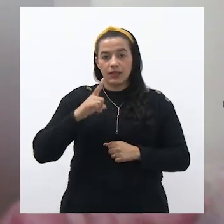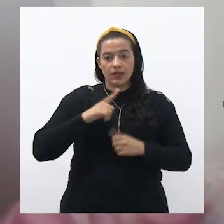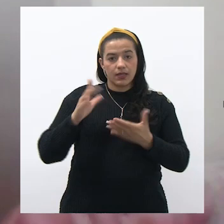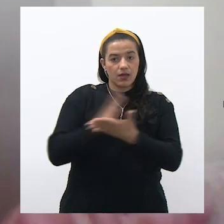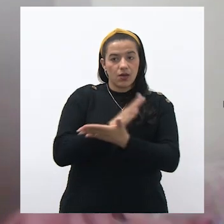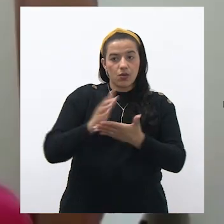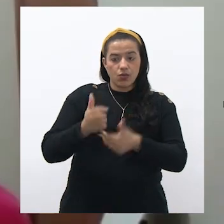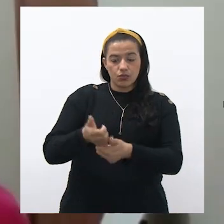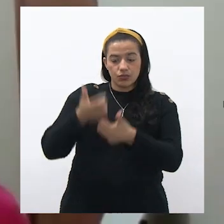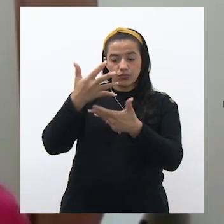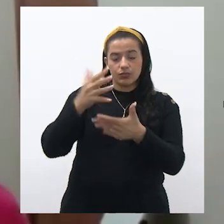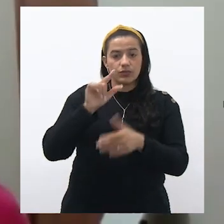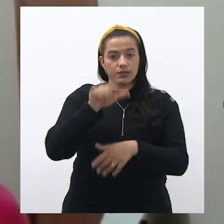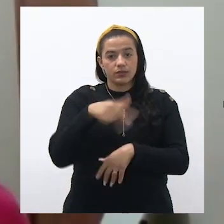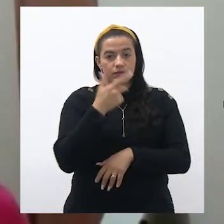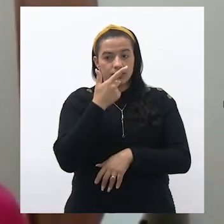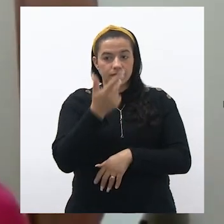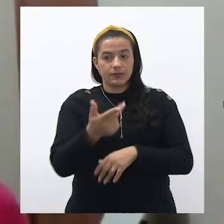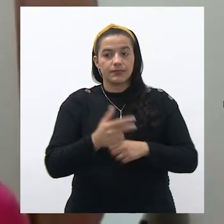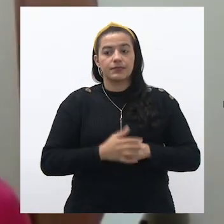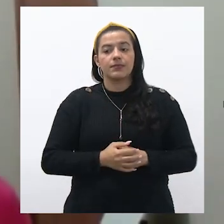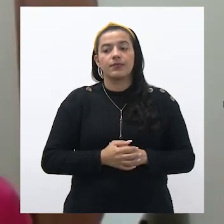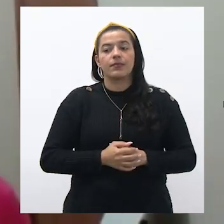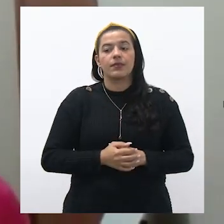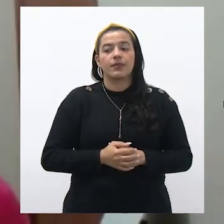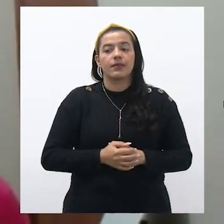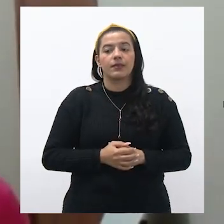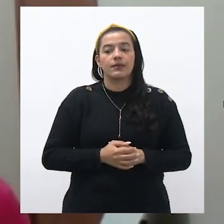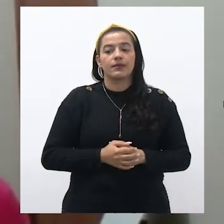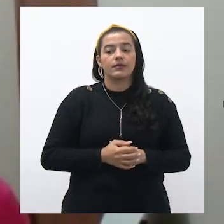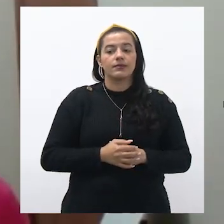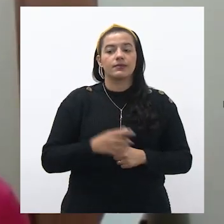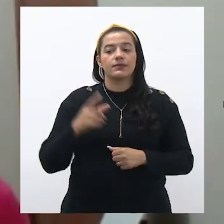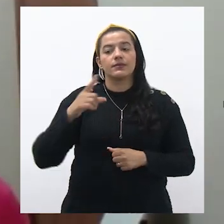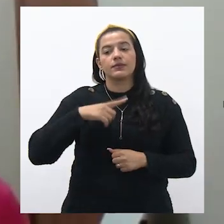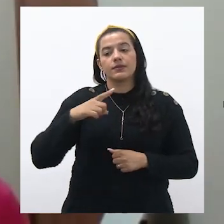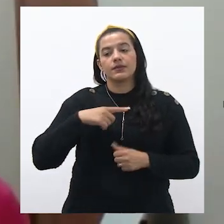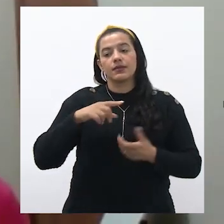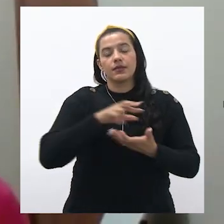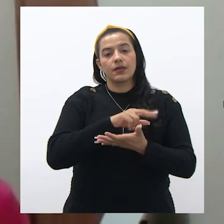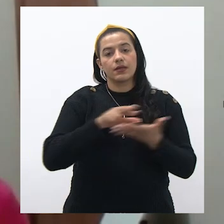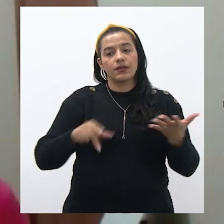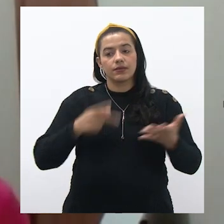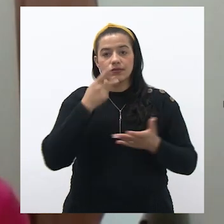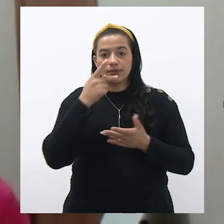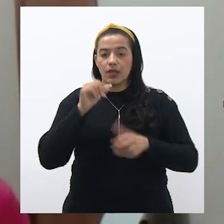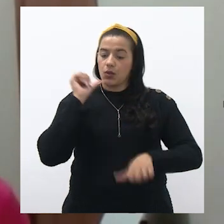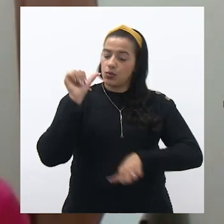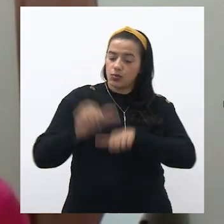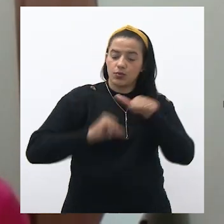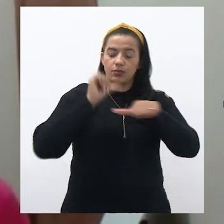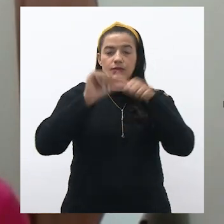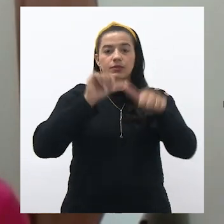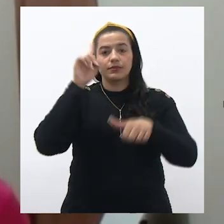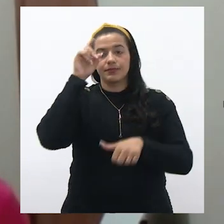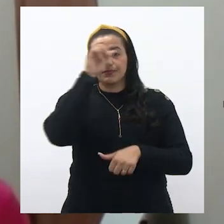já que você queira destacar? Tem aqui alguns professores comentando das mudanças desafiadoras,